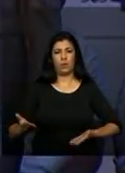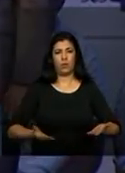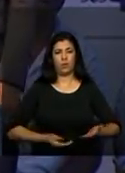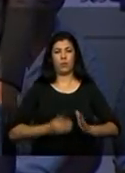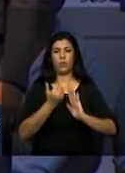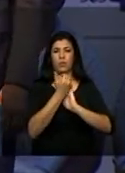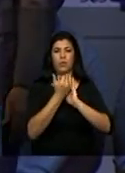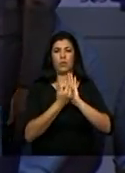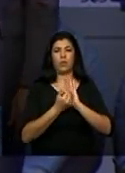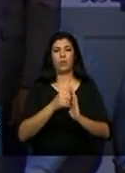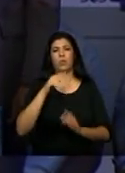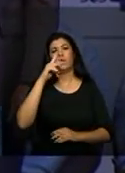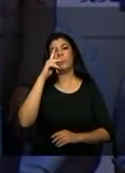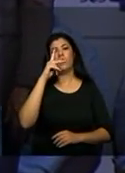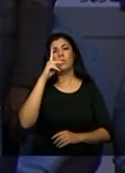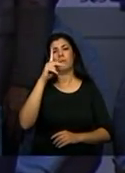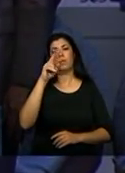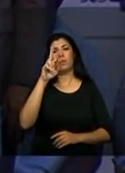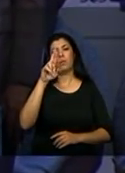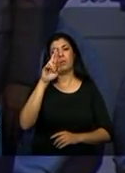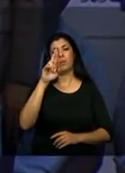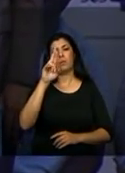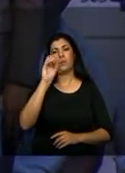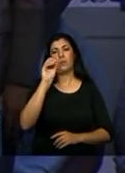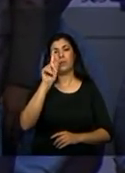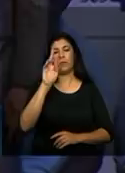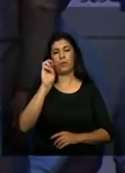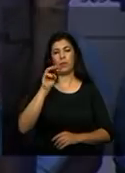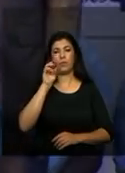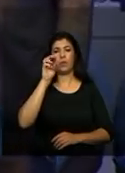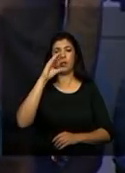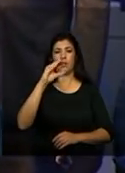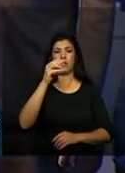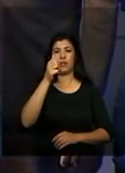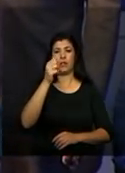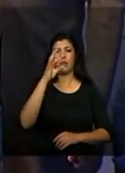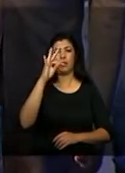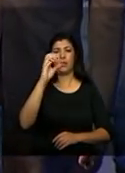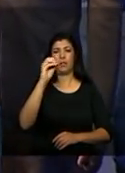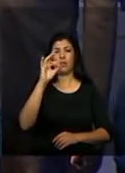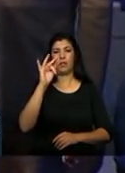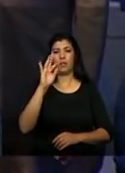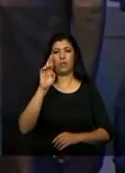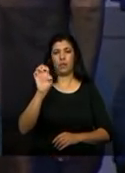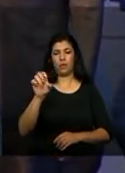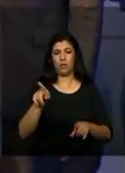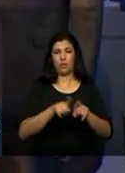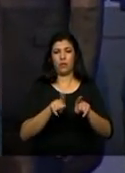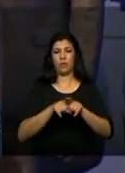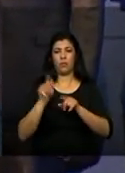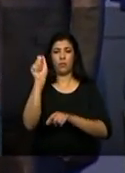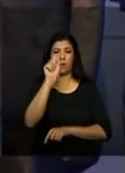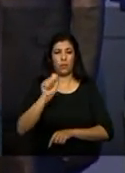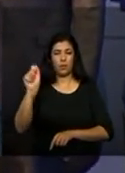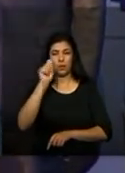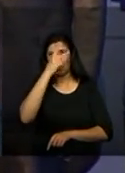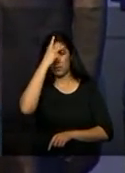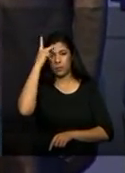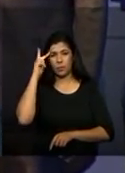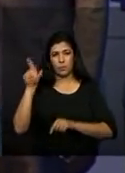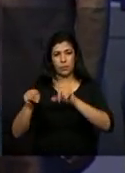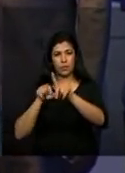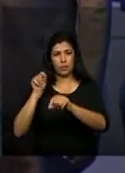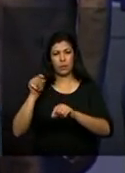programa Cataforte, Negócios Sustentáveis e Redes Solidárias, com associações e cooperativas de catadores. Estão previstas